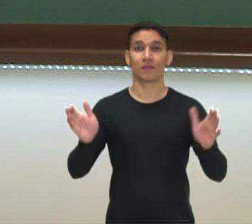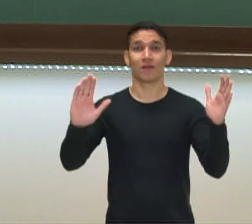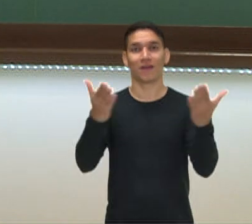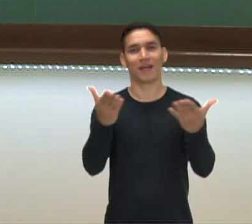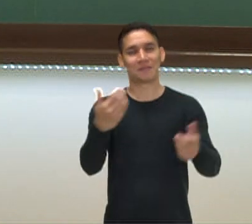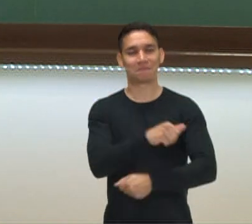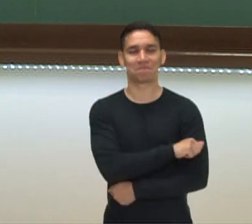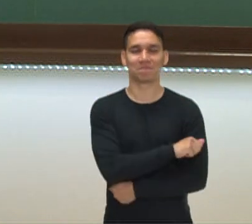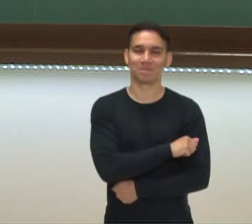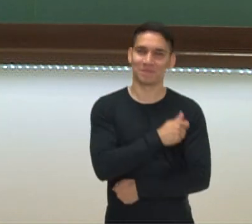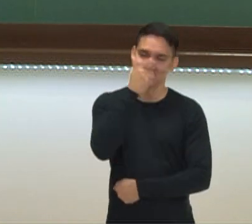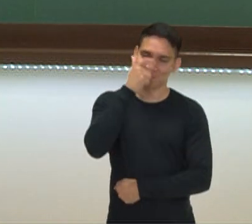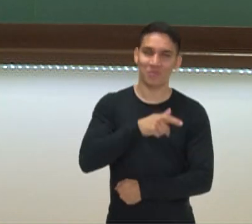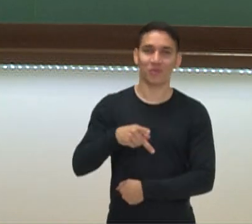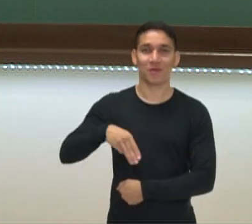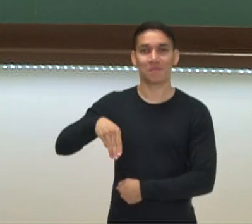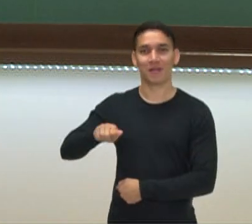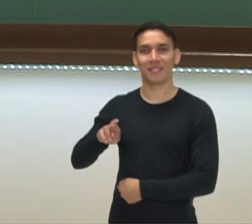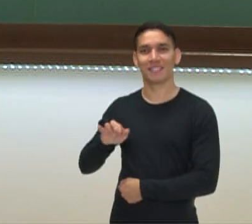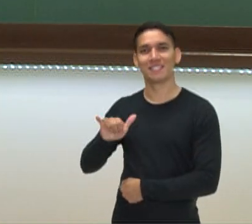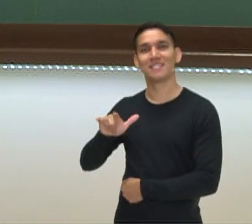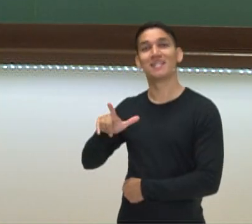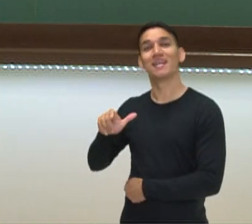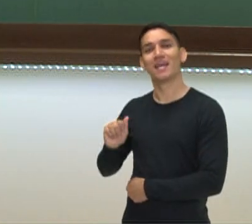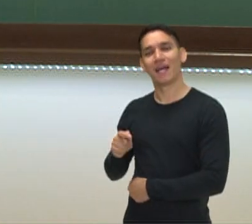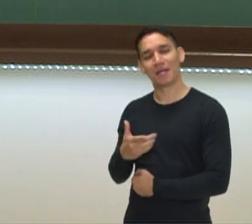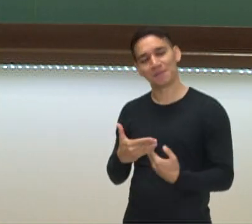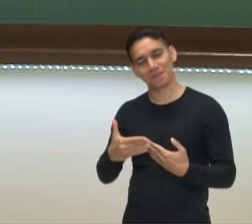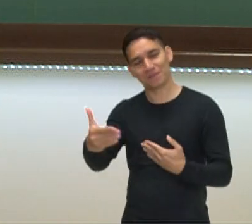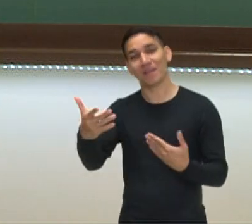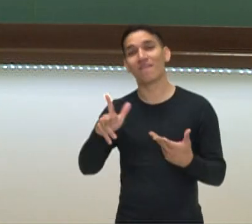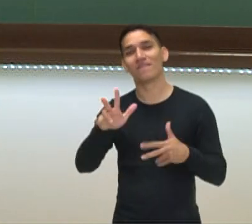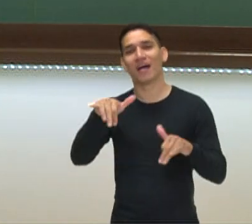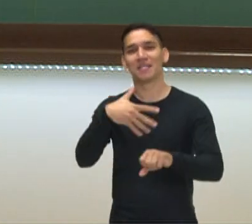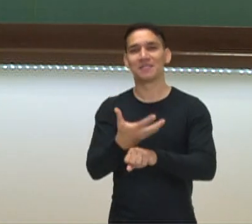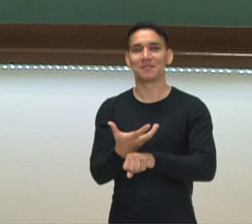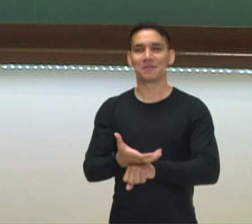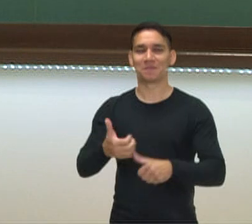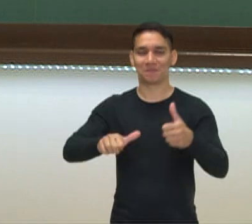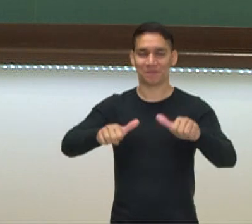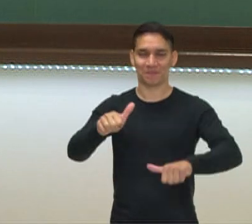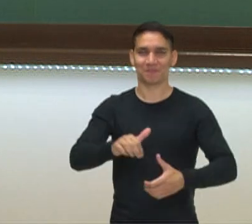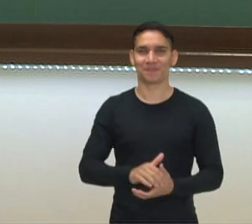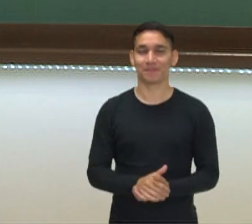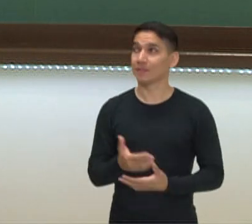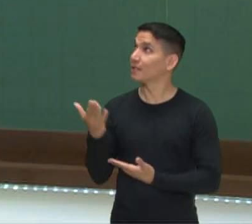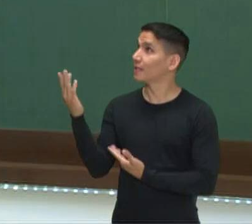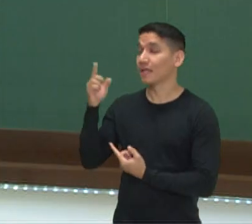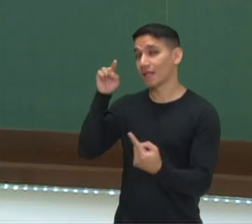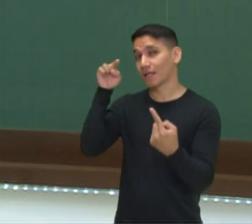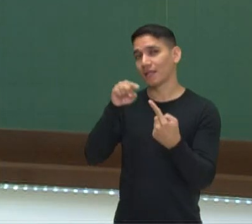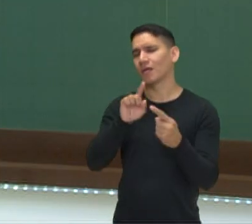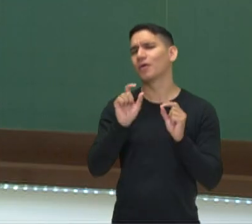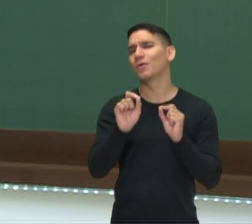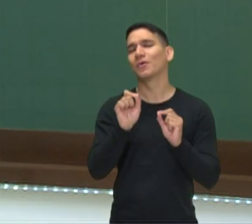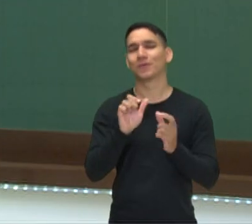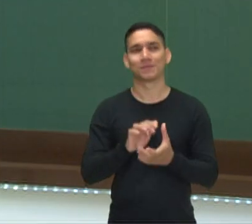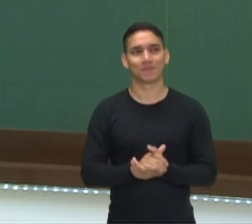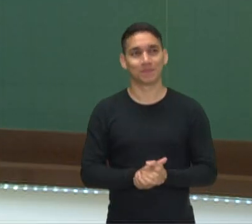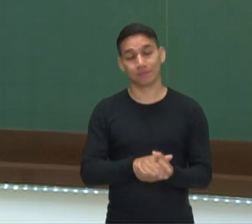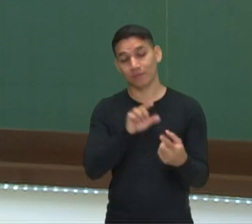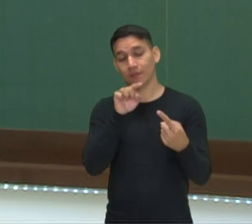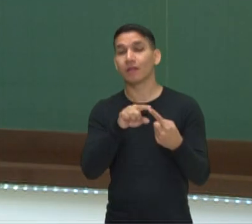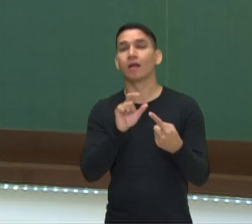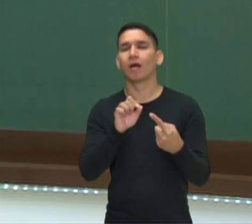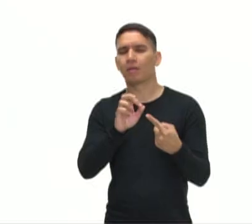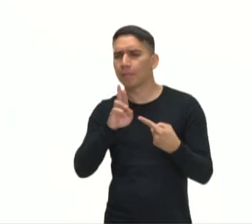Olá, estudantes! Eu sou a professora Marília e vamos para mais uma aula de Química. Então, os objetivos da aula de hoje: